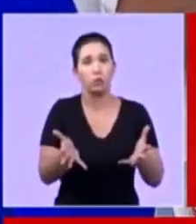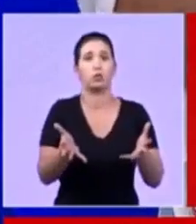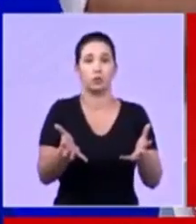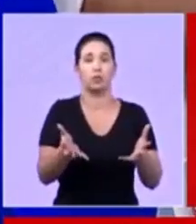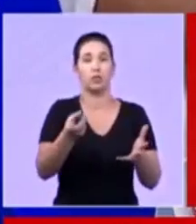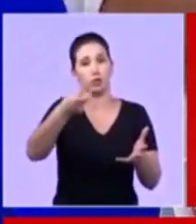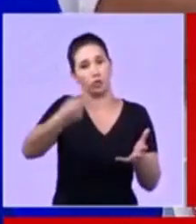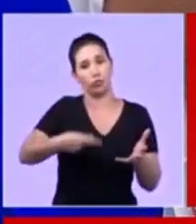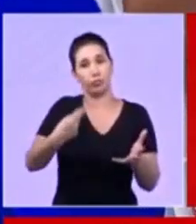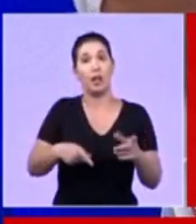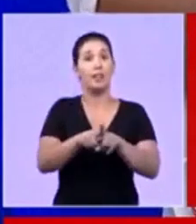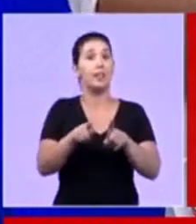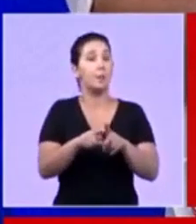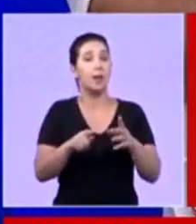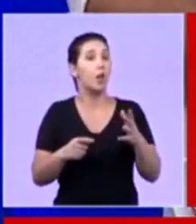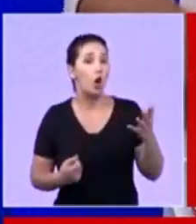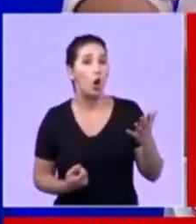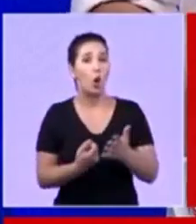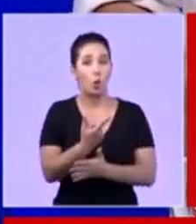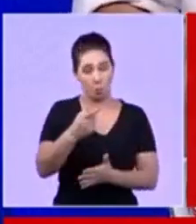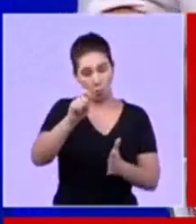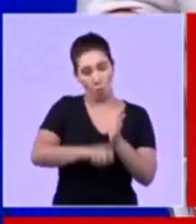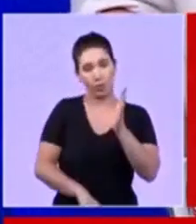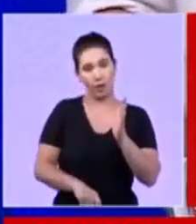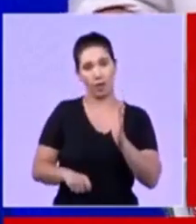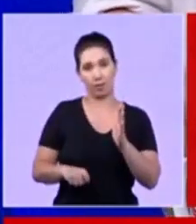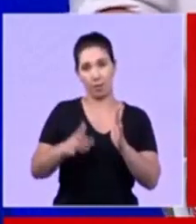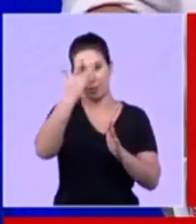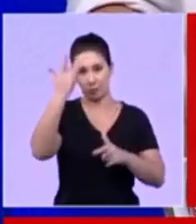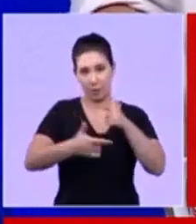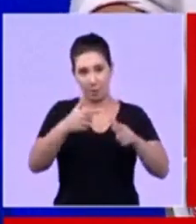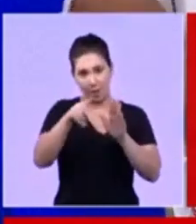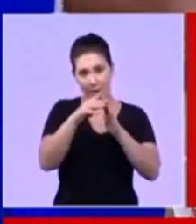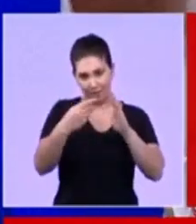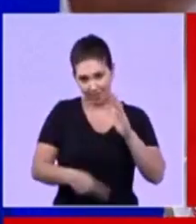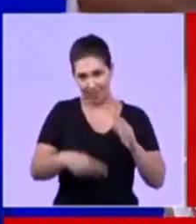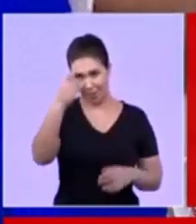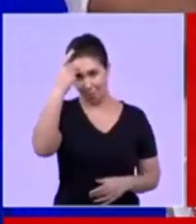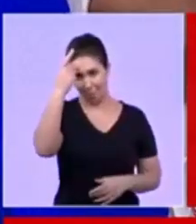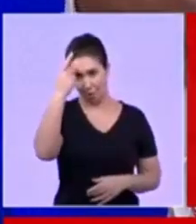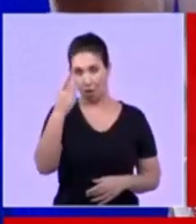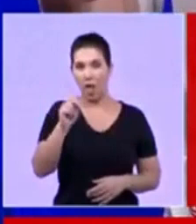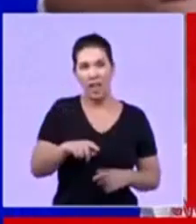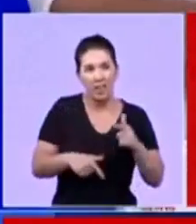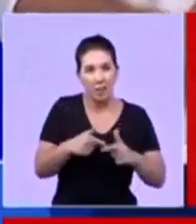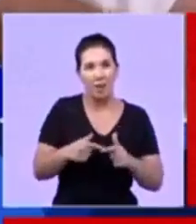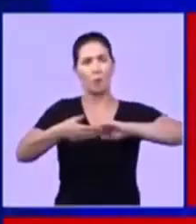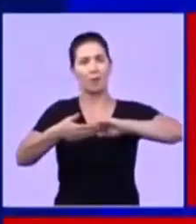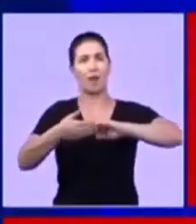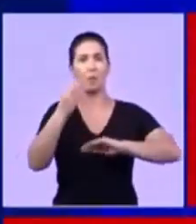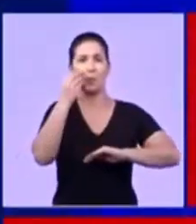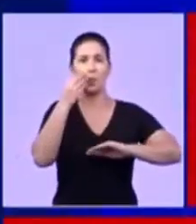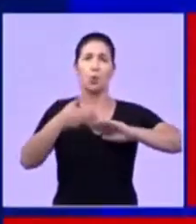e as frentes de trabalho contratando a mão de obra local a gente não vai só resolver o problema de emprego a gente vai começar a construir um outro